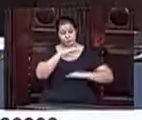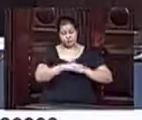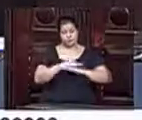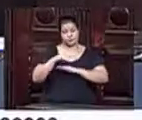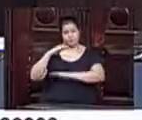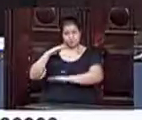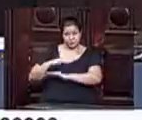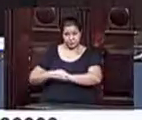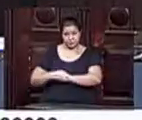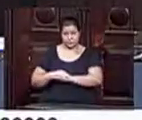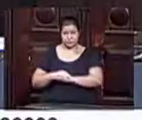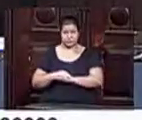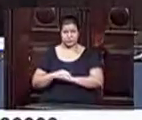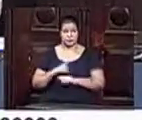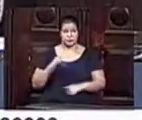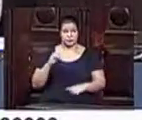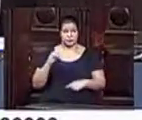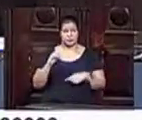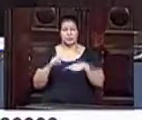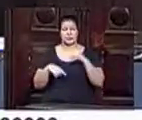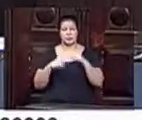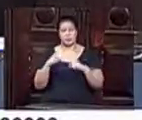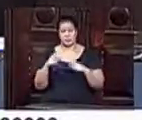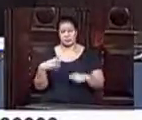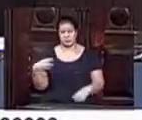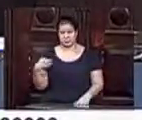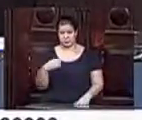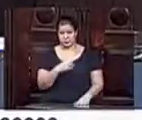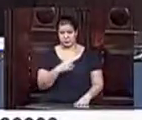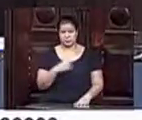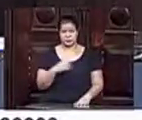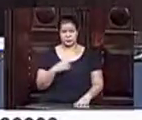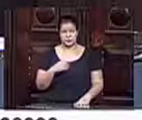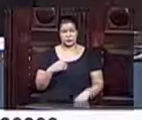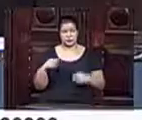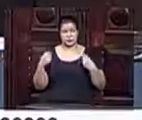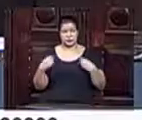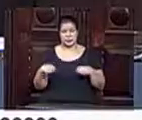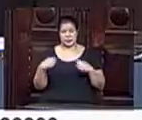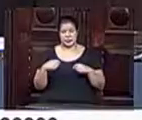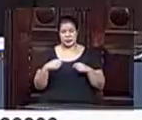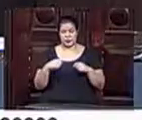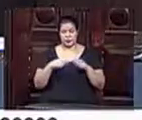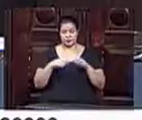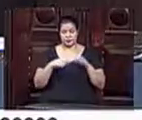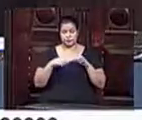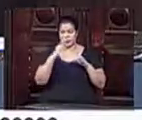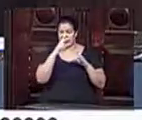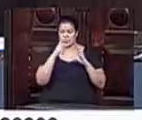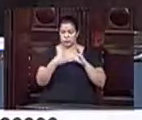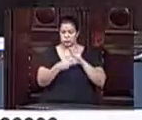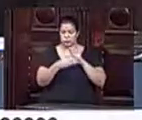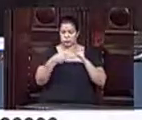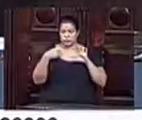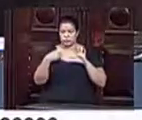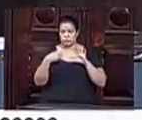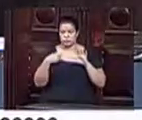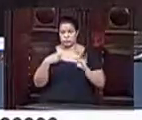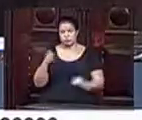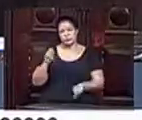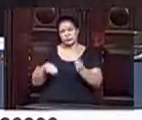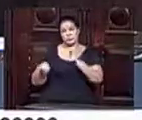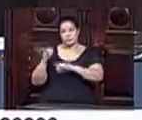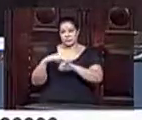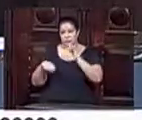serviço. Depois dessa mamografia, ela tem que fazer a biópsia desse nódulo. Aí ela é encaminhada para um